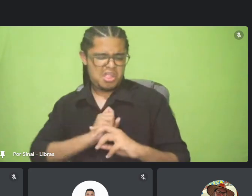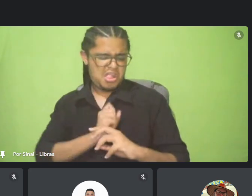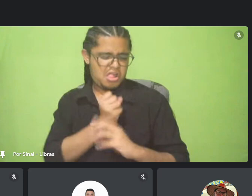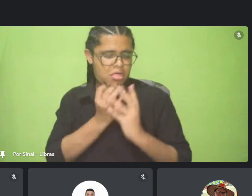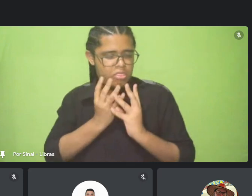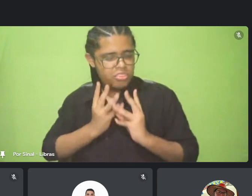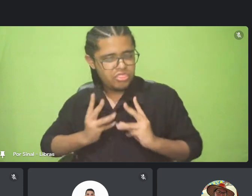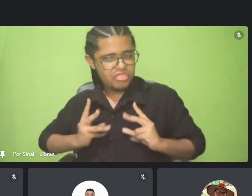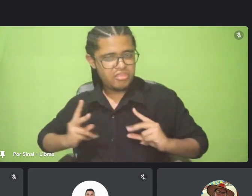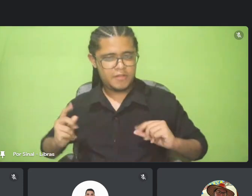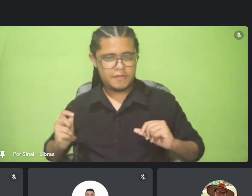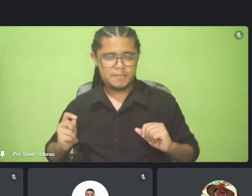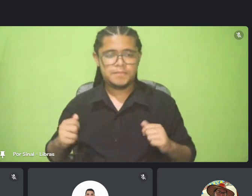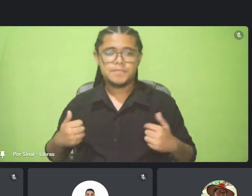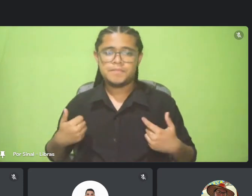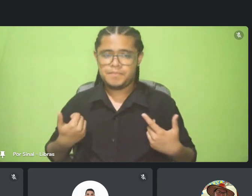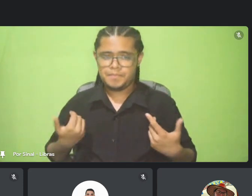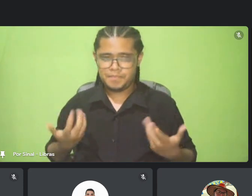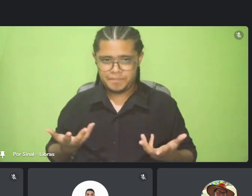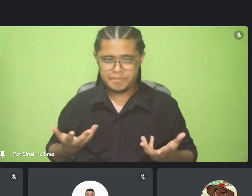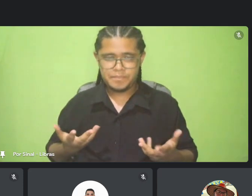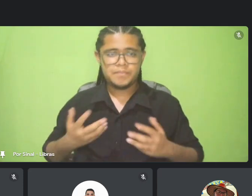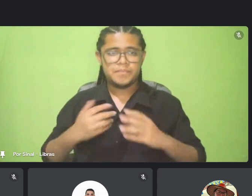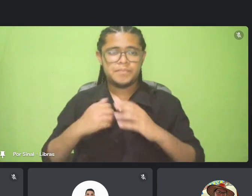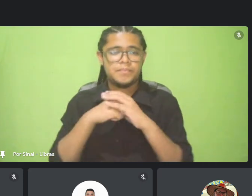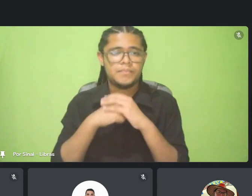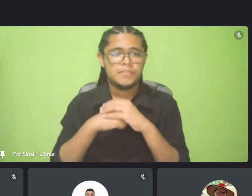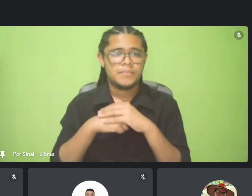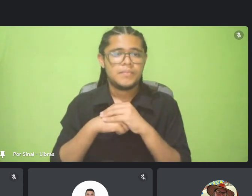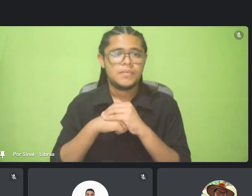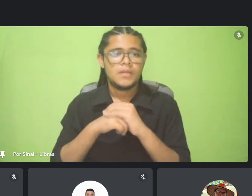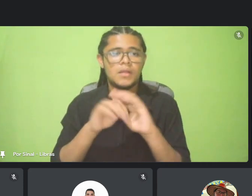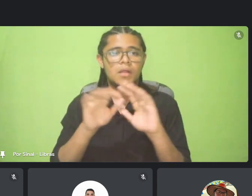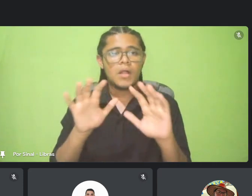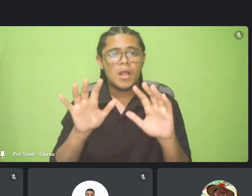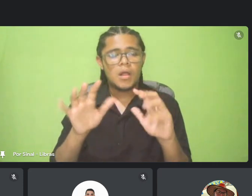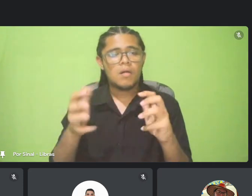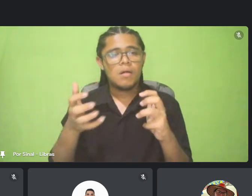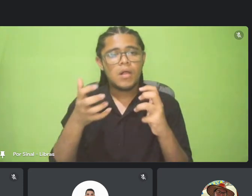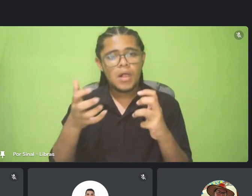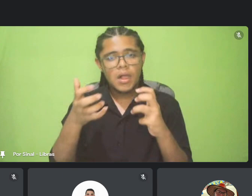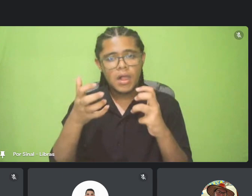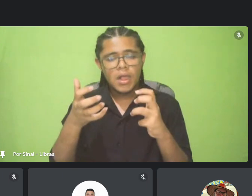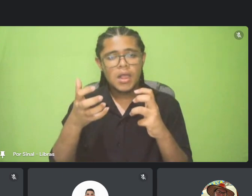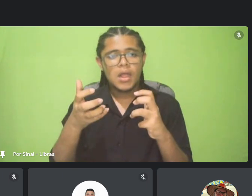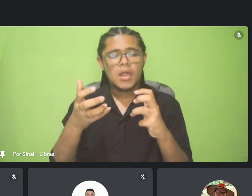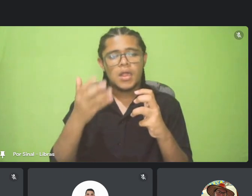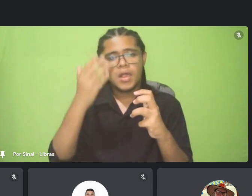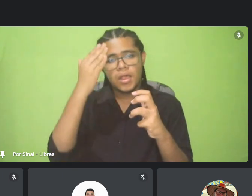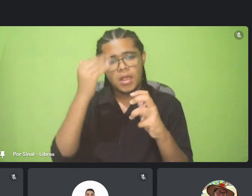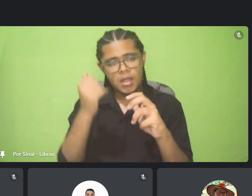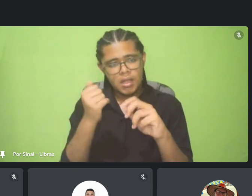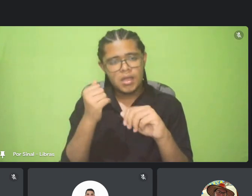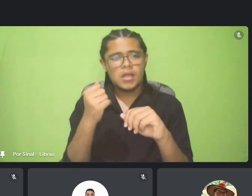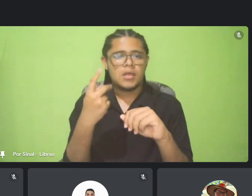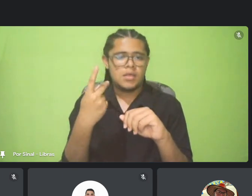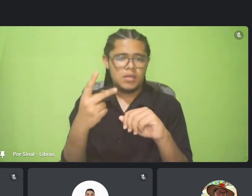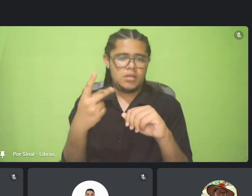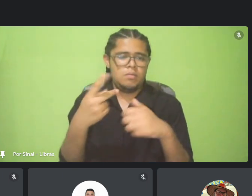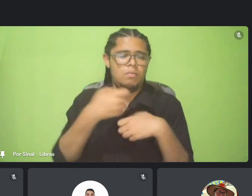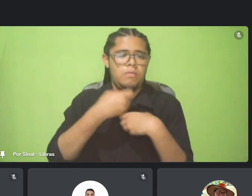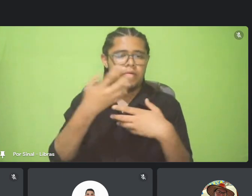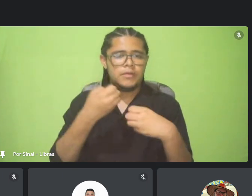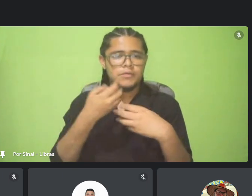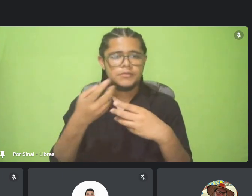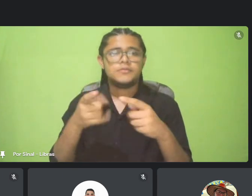com Lula da Silva. Eu quero escutar. Agora, depois de tu, tem Diego e Romulo, eu vou até inverter